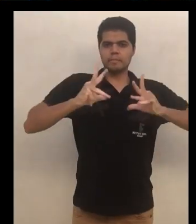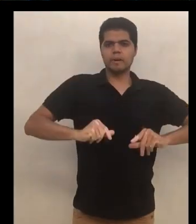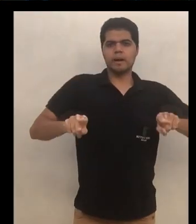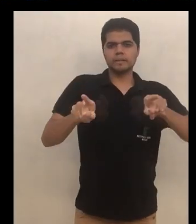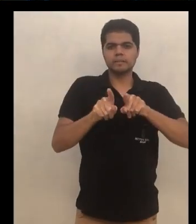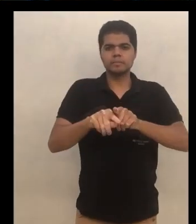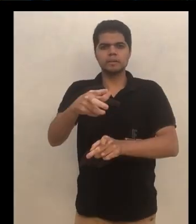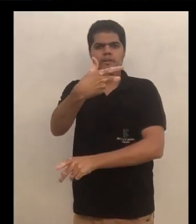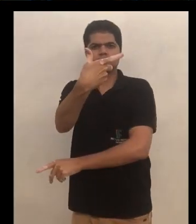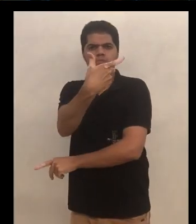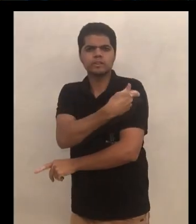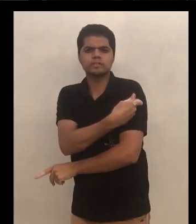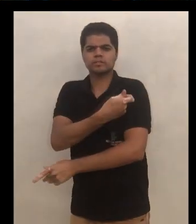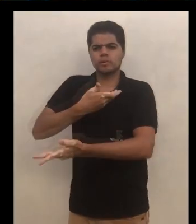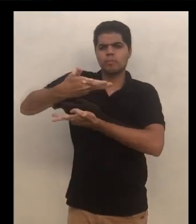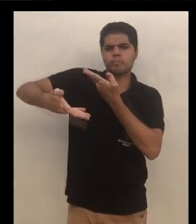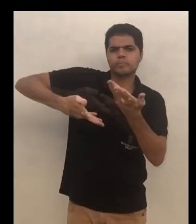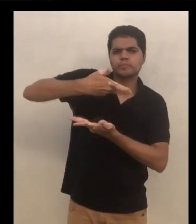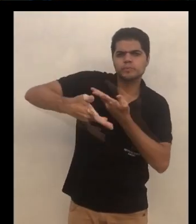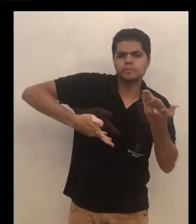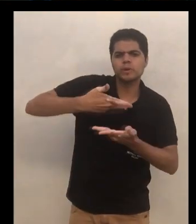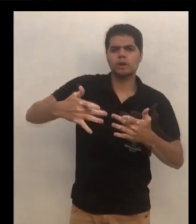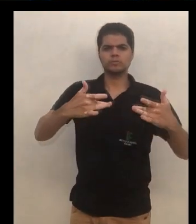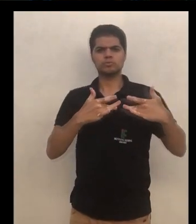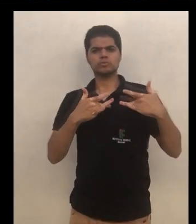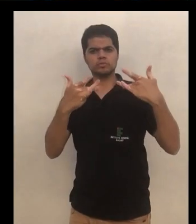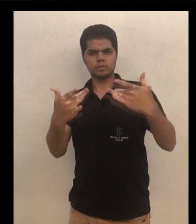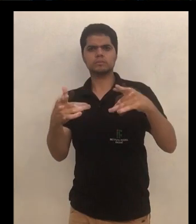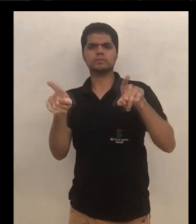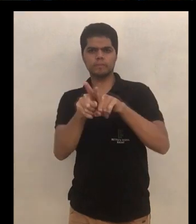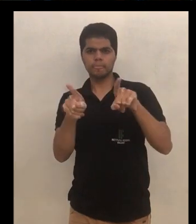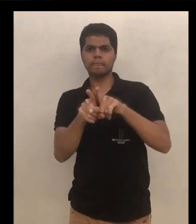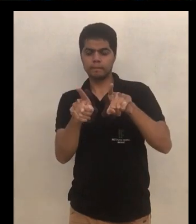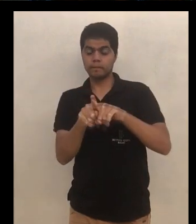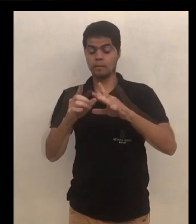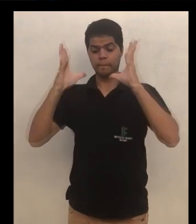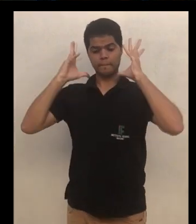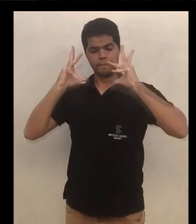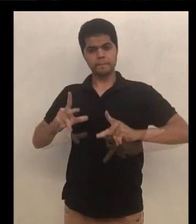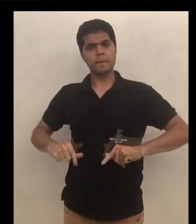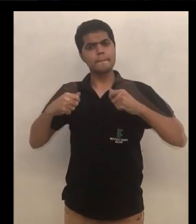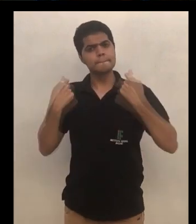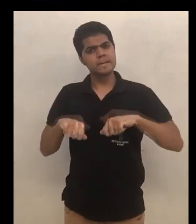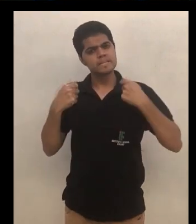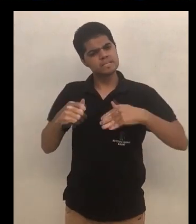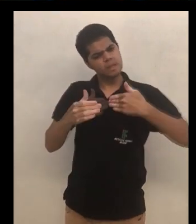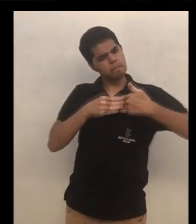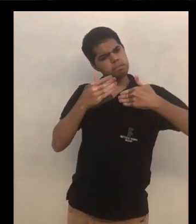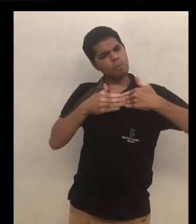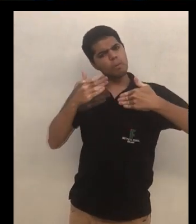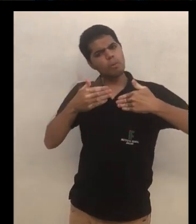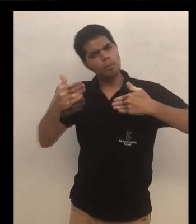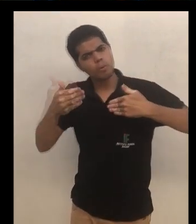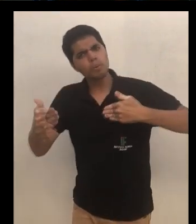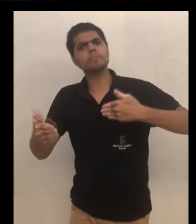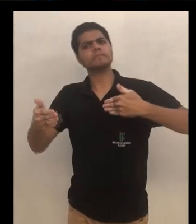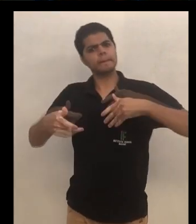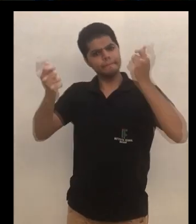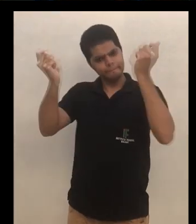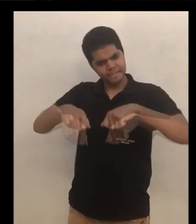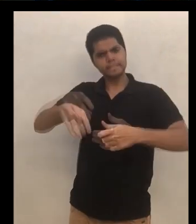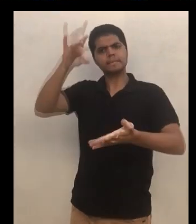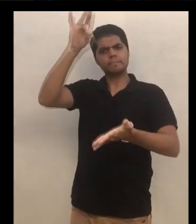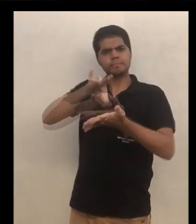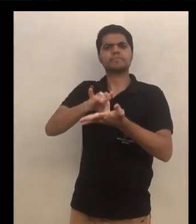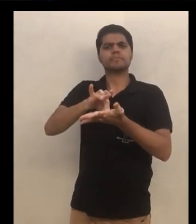de vacinação, de cuidado, de dedicação, certo? Manter a higiene em todo o processo criatório é